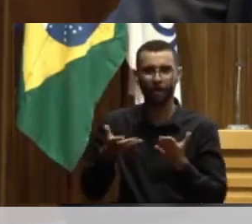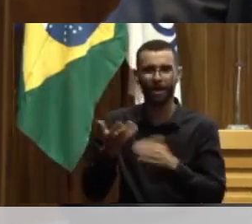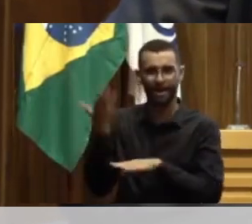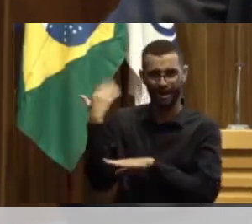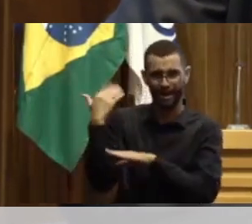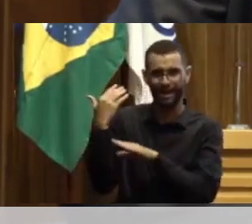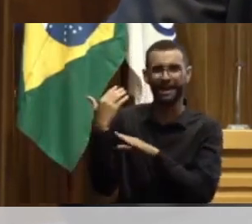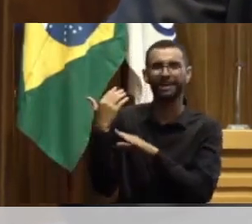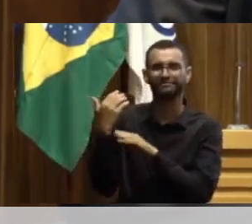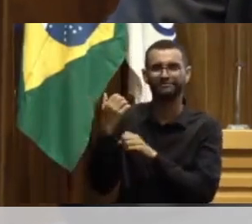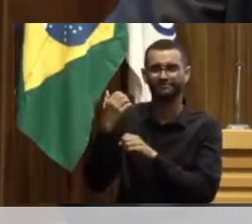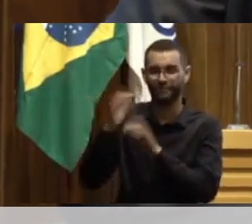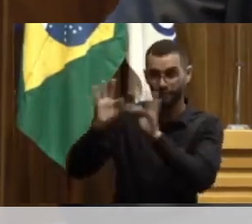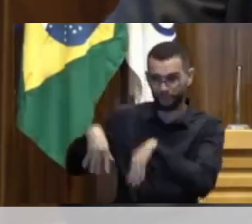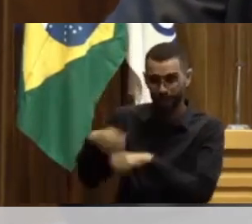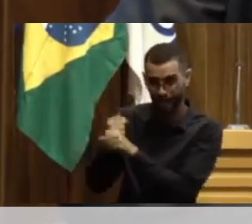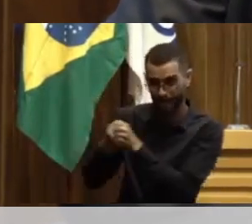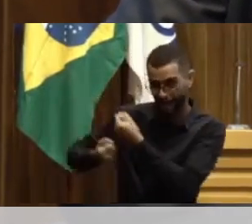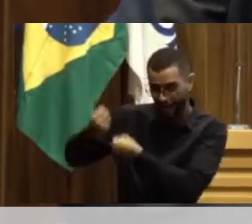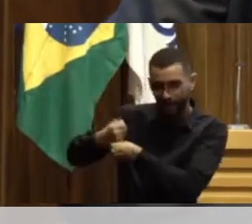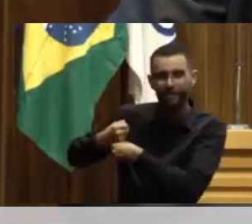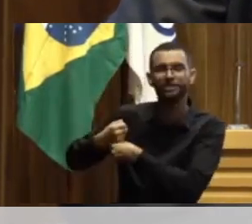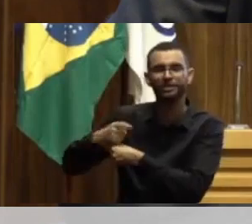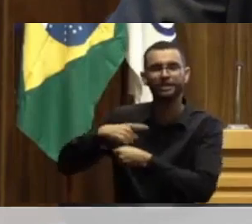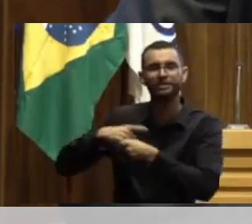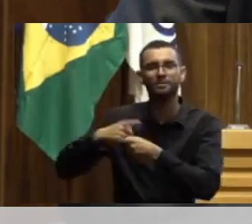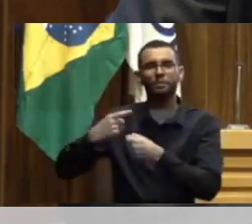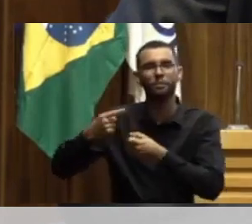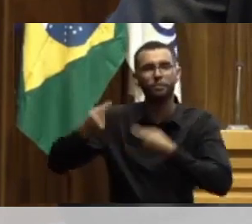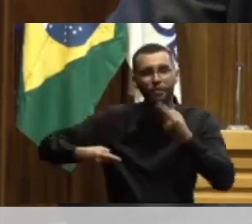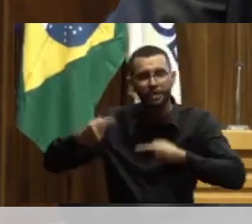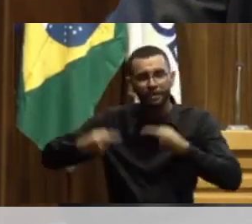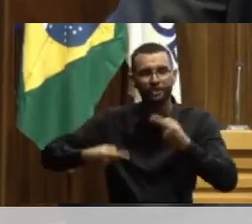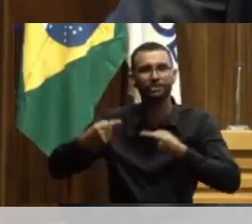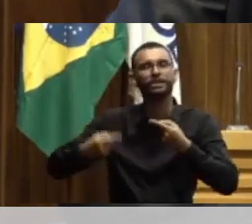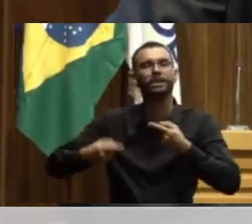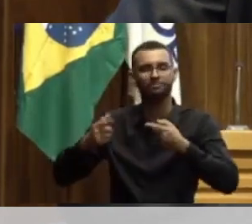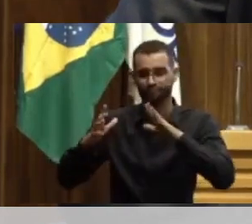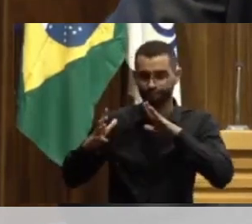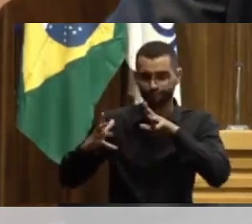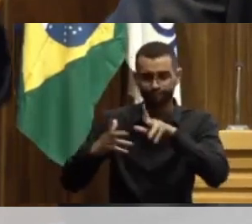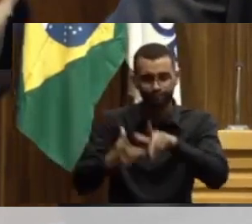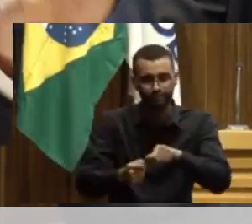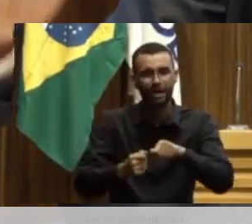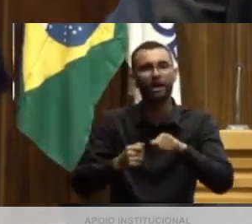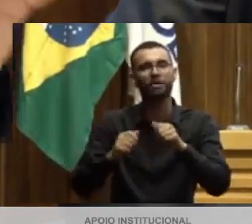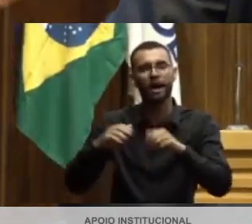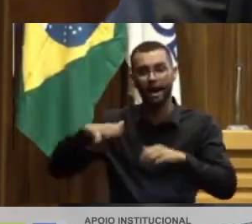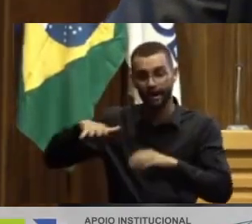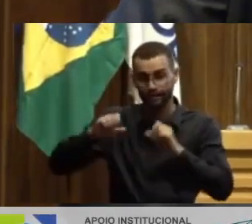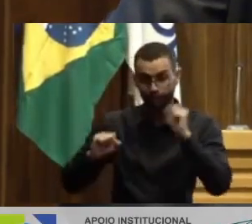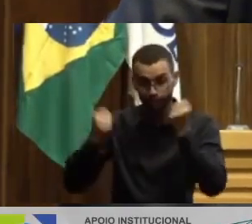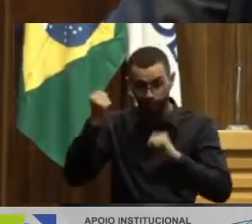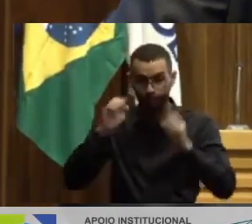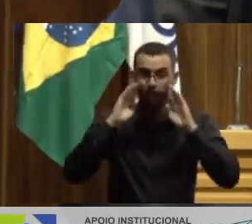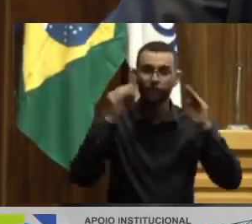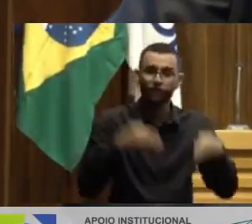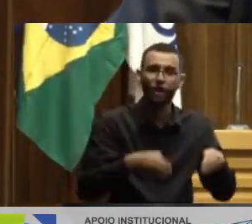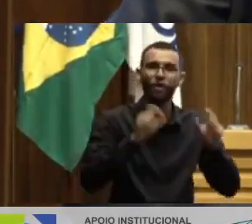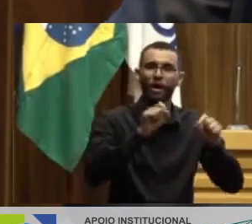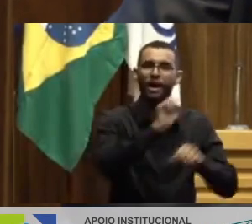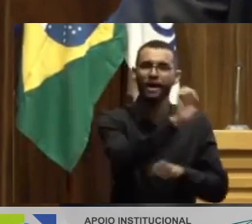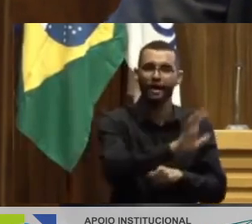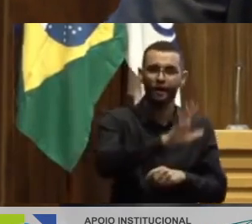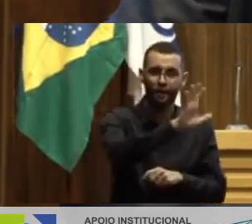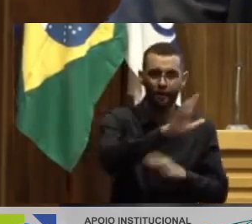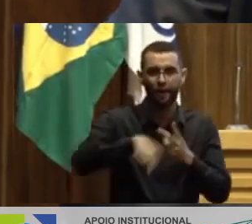mostrando 2.000 medidas de política industrial e que elas estão concentradas principalmente na China, União Europeia e